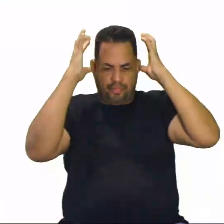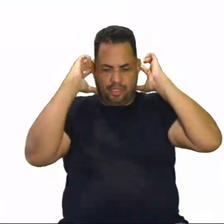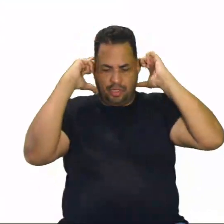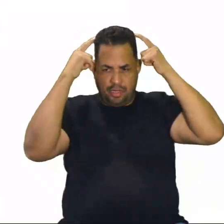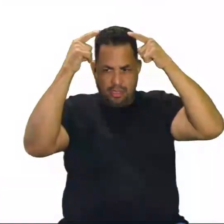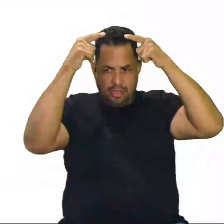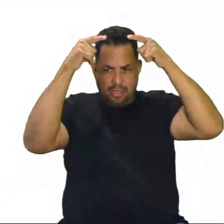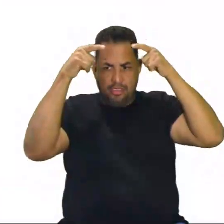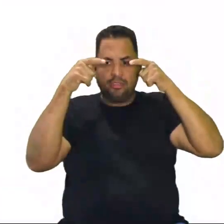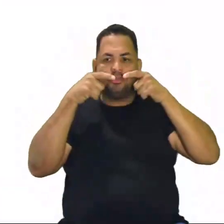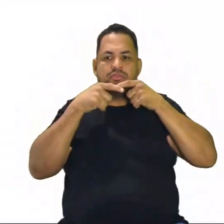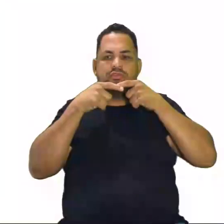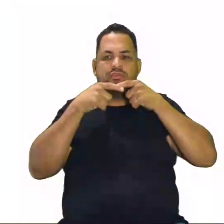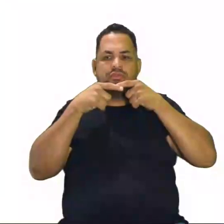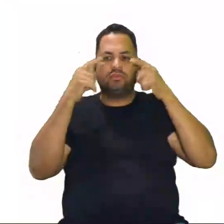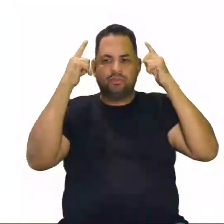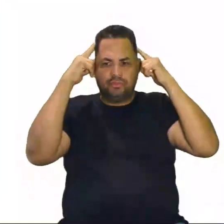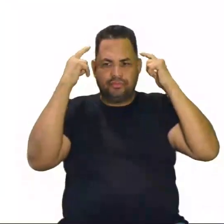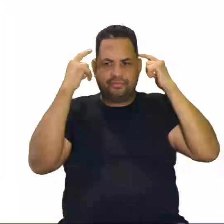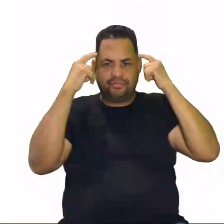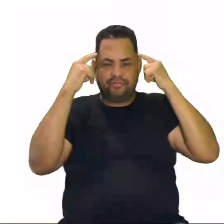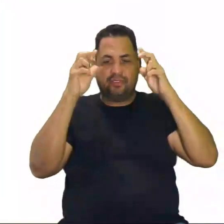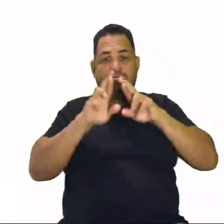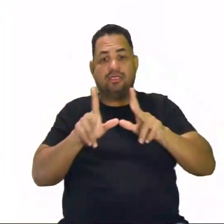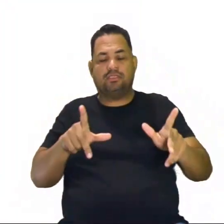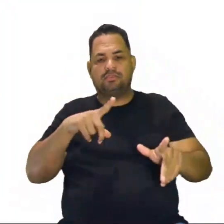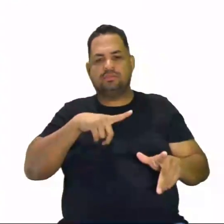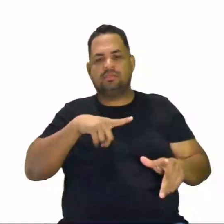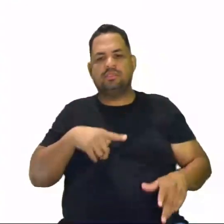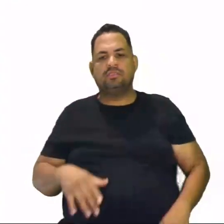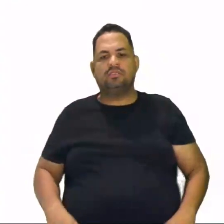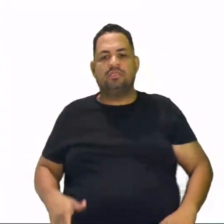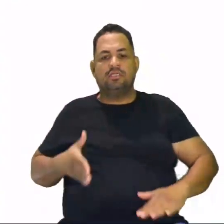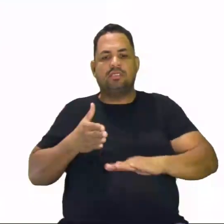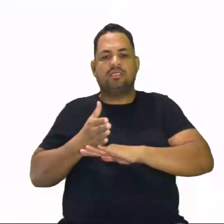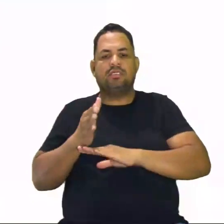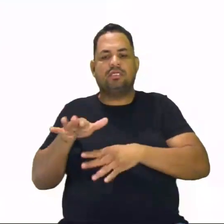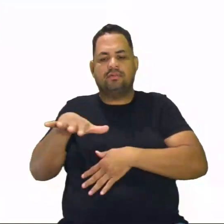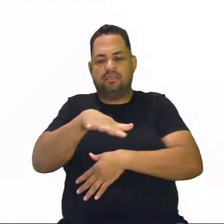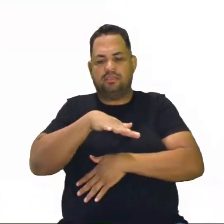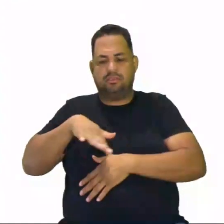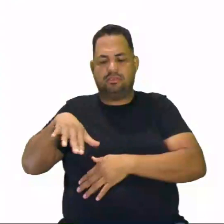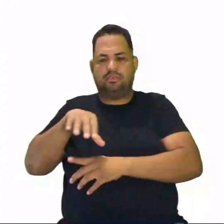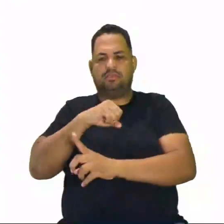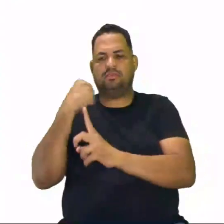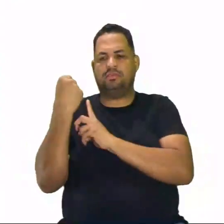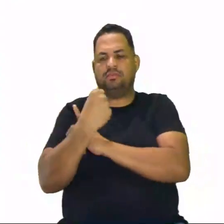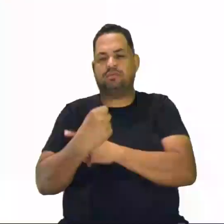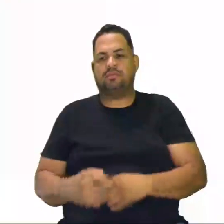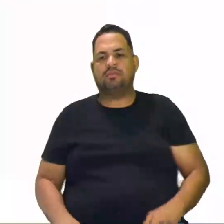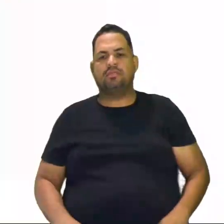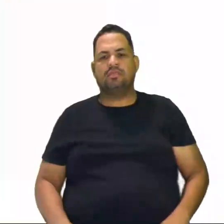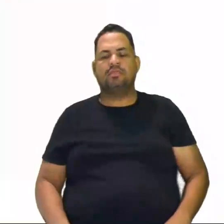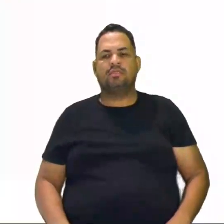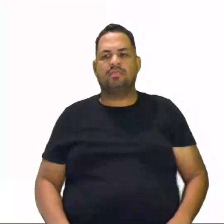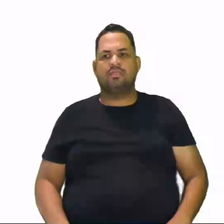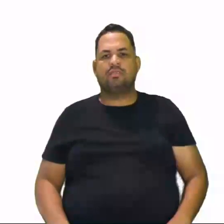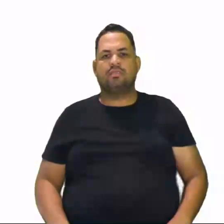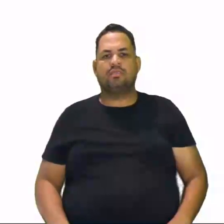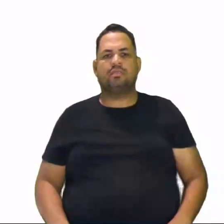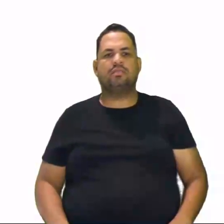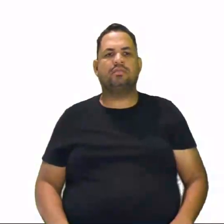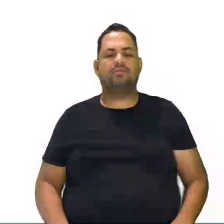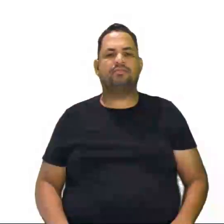uma diferença que deveria ser considerada e ia para o social. Isso foi aí, né, difundiu o que a gente conhece hoje